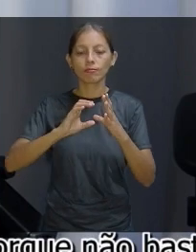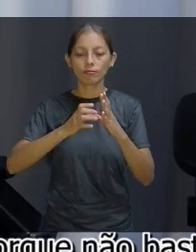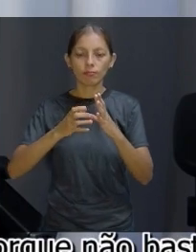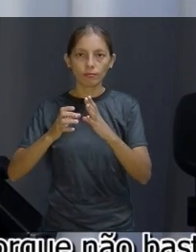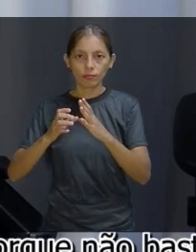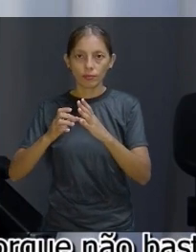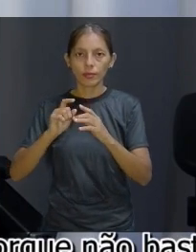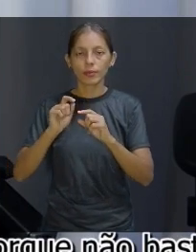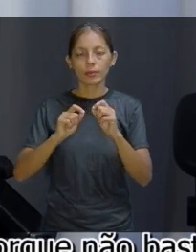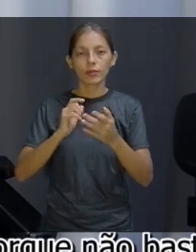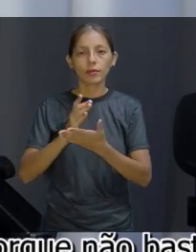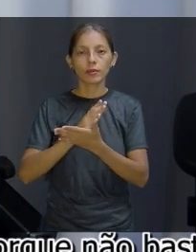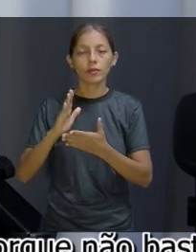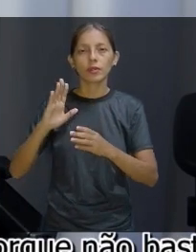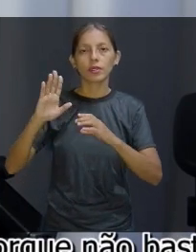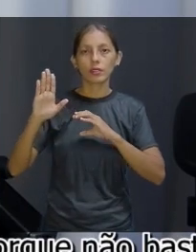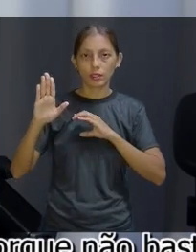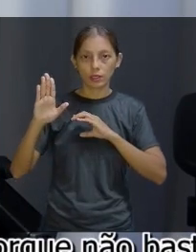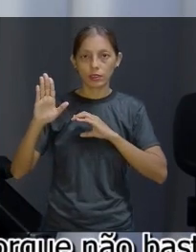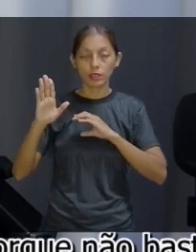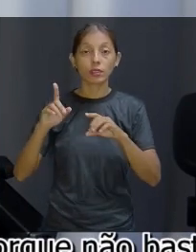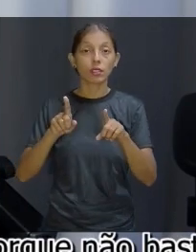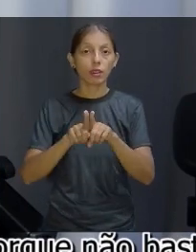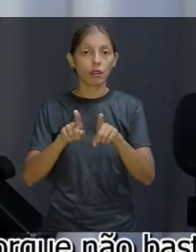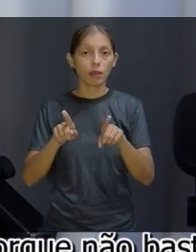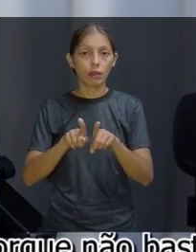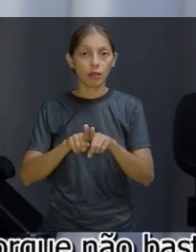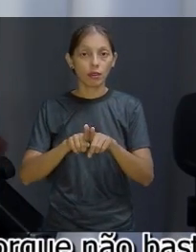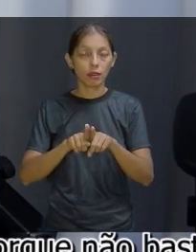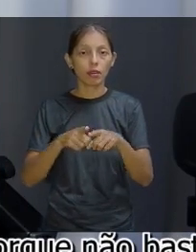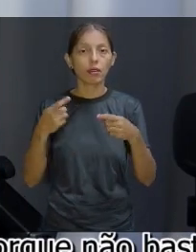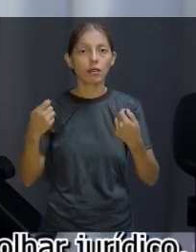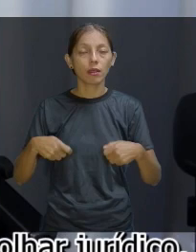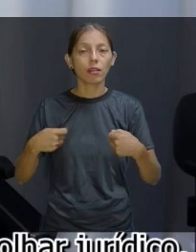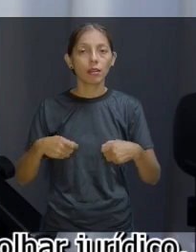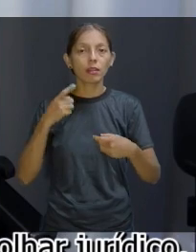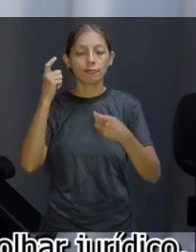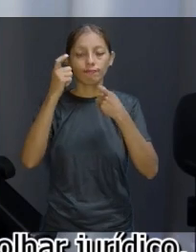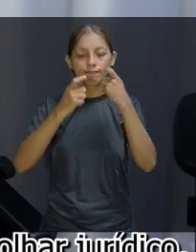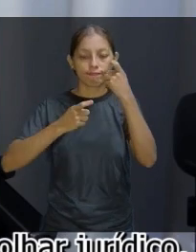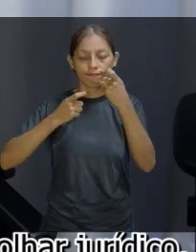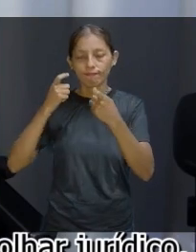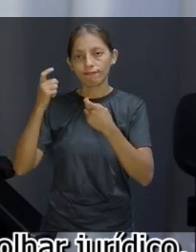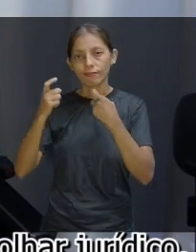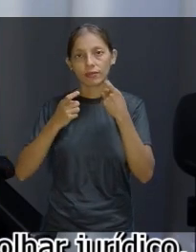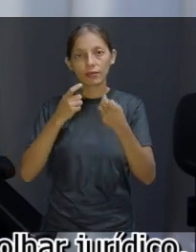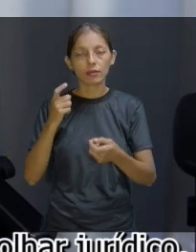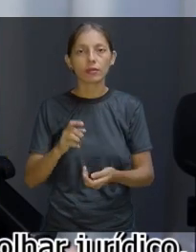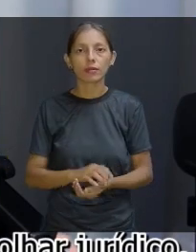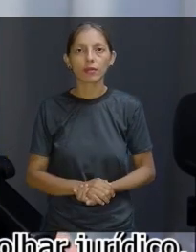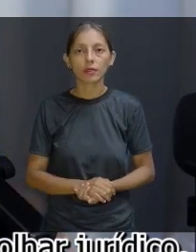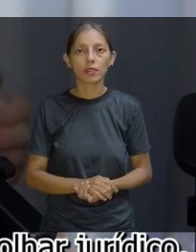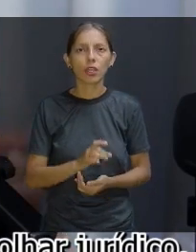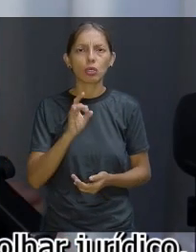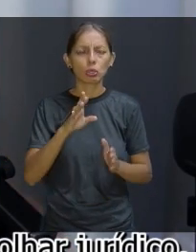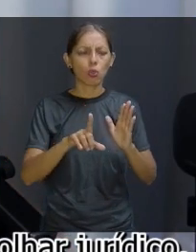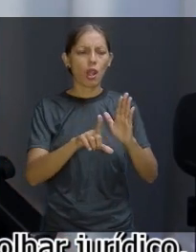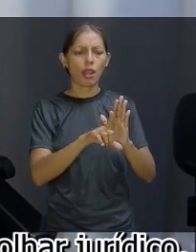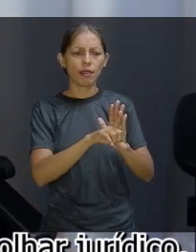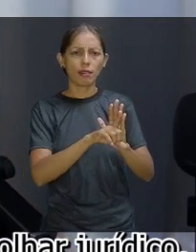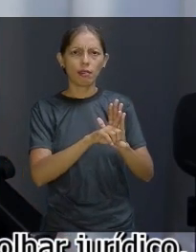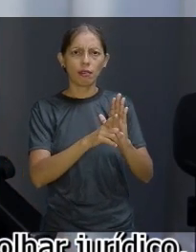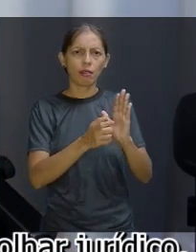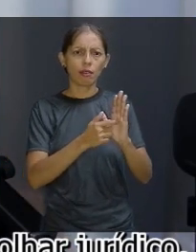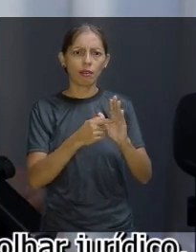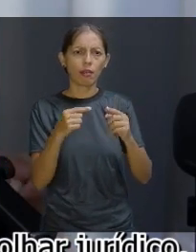aventuram em disputar uma eleição tenham que ter essa preocupação. Porque não basta ter apenas uma lei que tenha cota, é preciso que